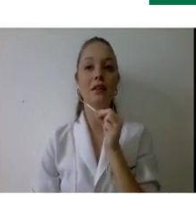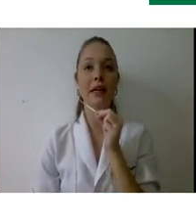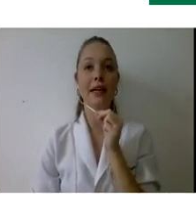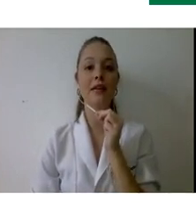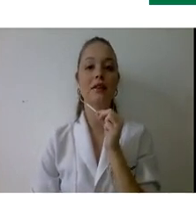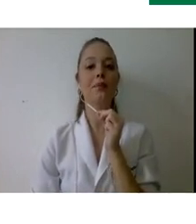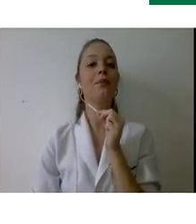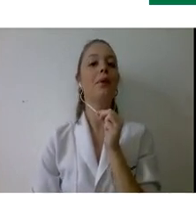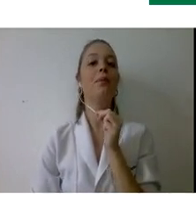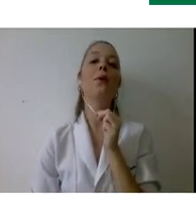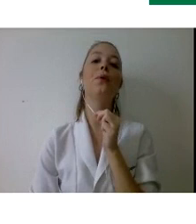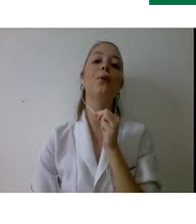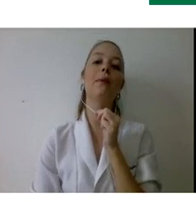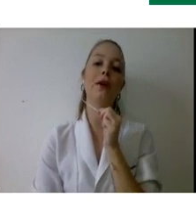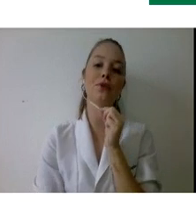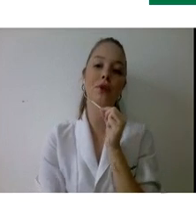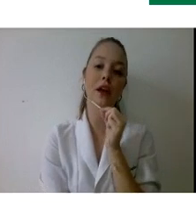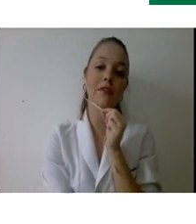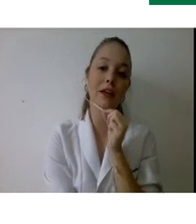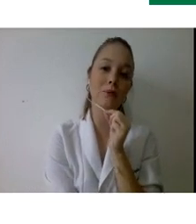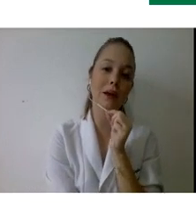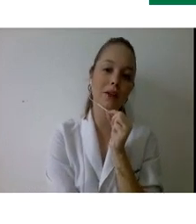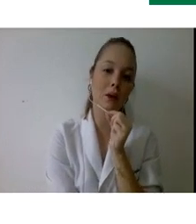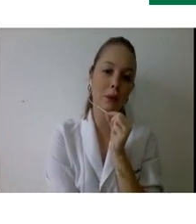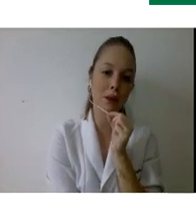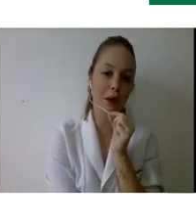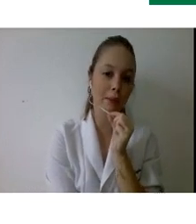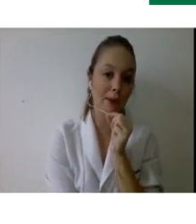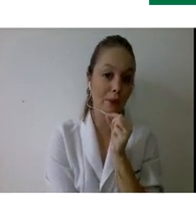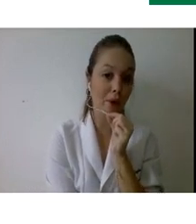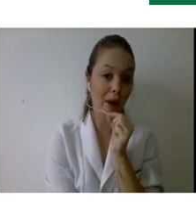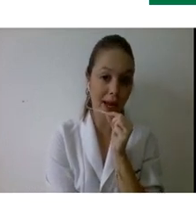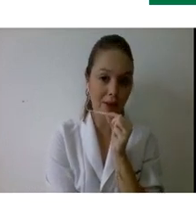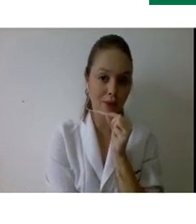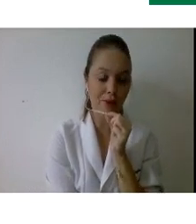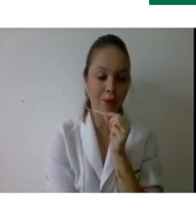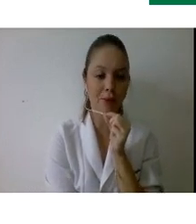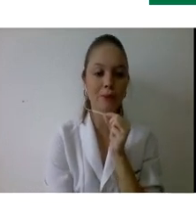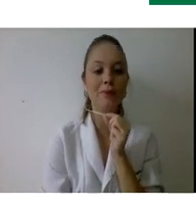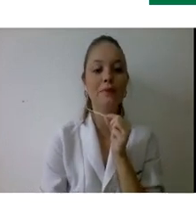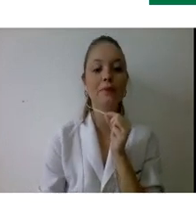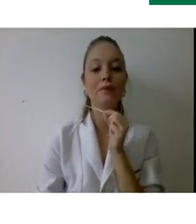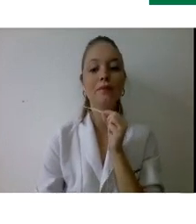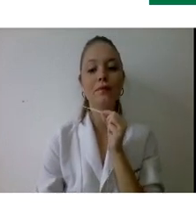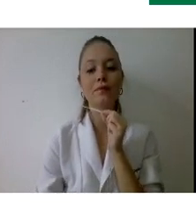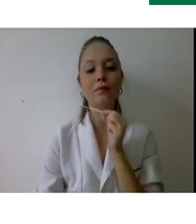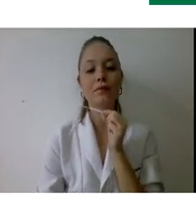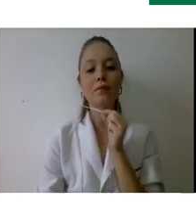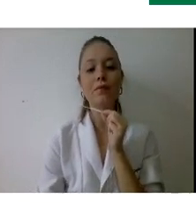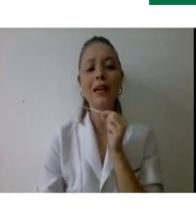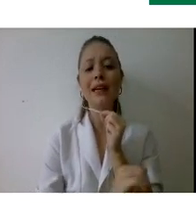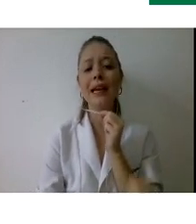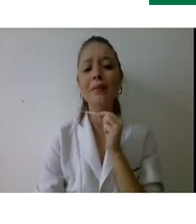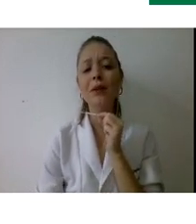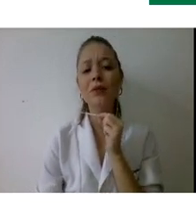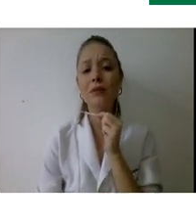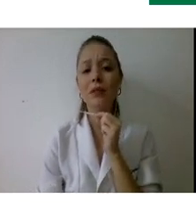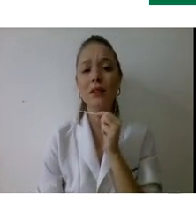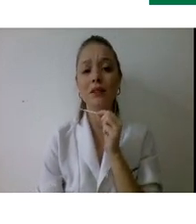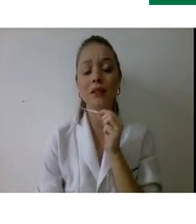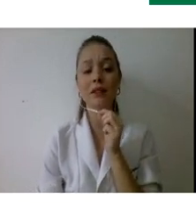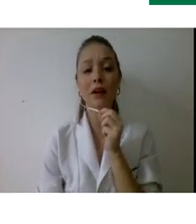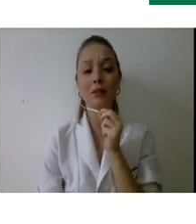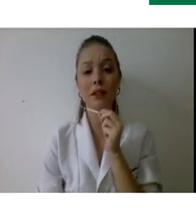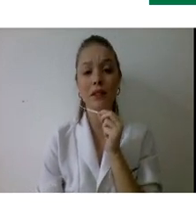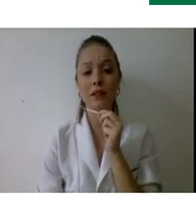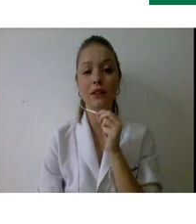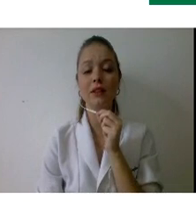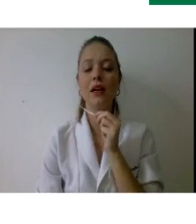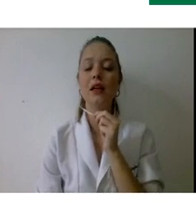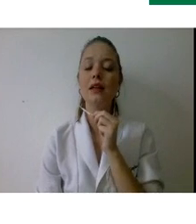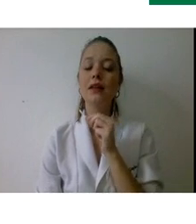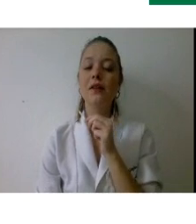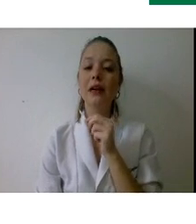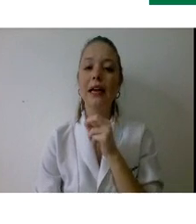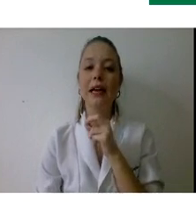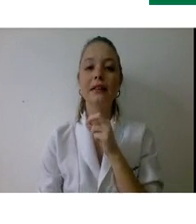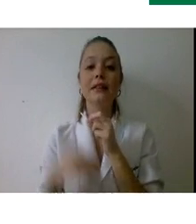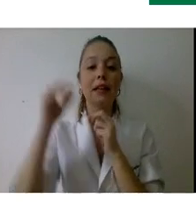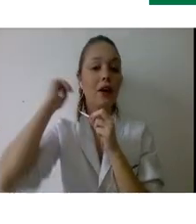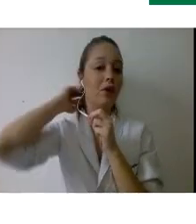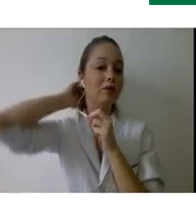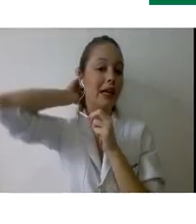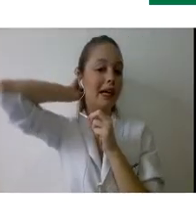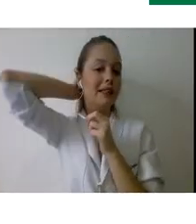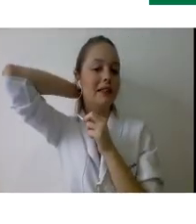mais extensa, procura um médico que ele vai te passar o medicamento correto, tá bom? Queimaduras escaldantes